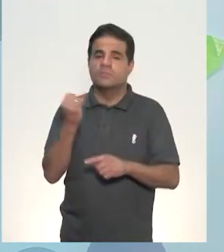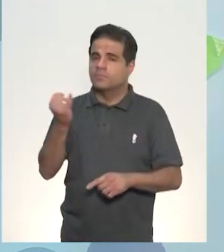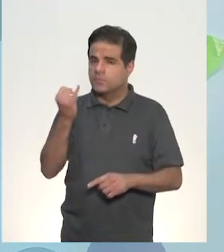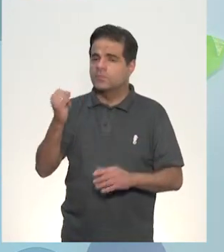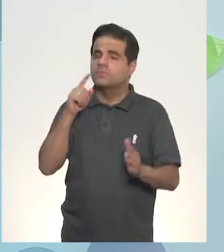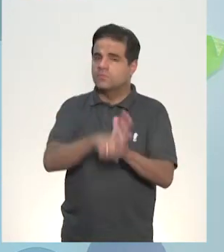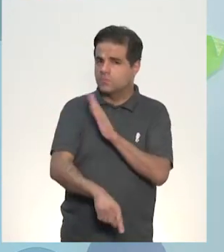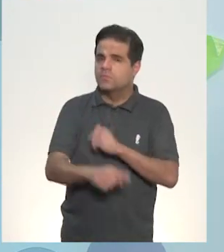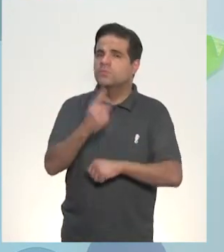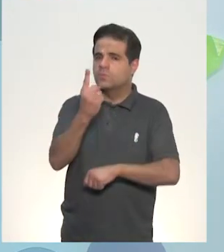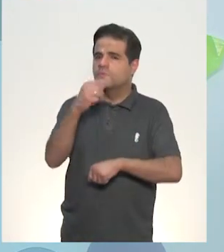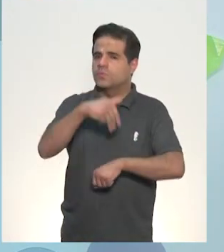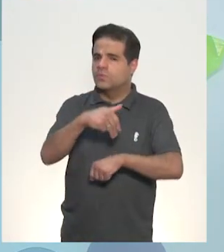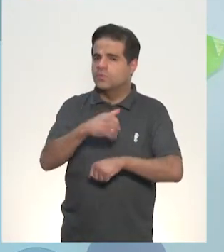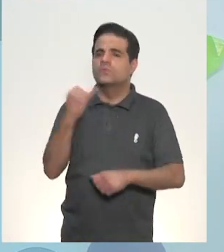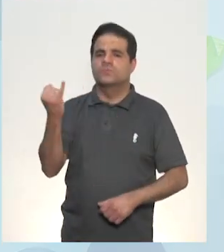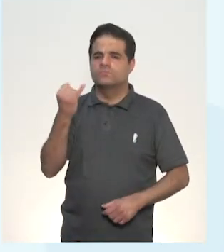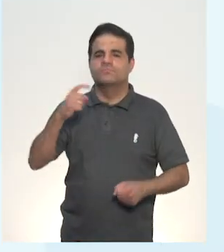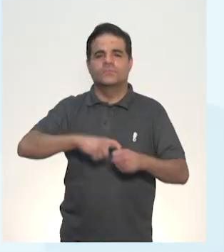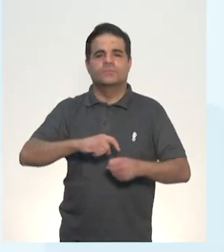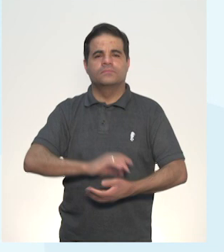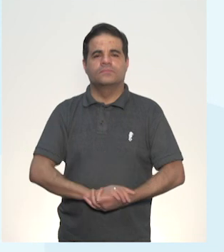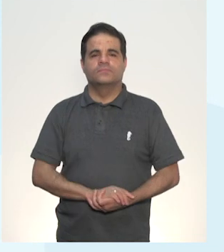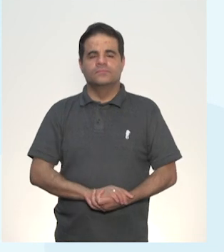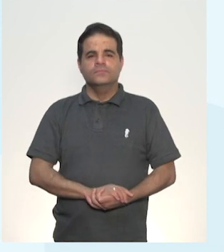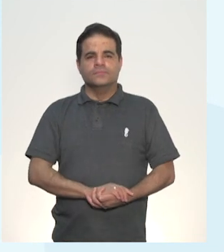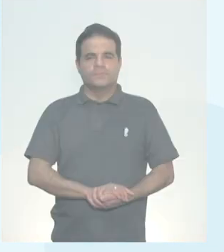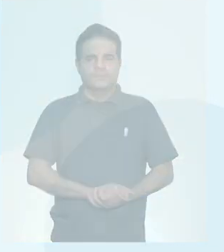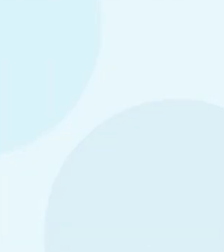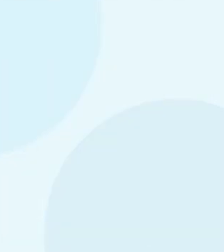importante. 1 minuto, já voltamos.